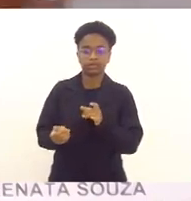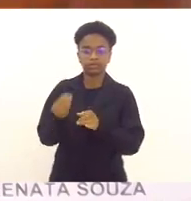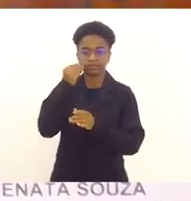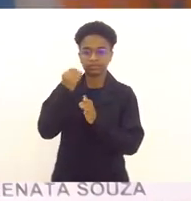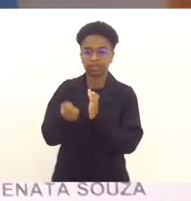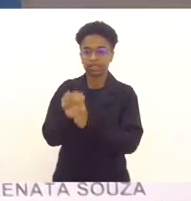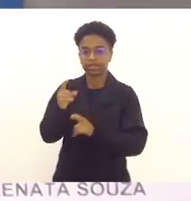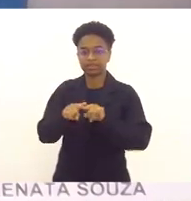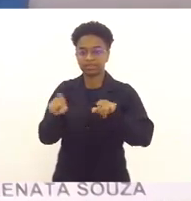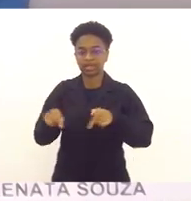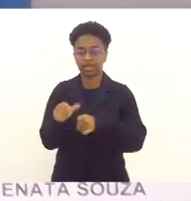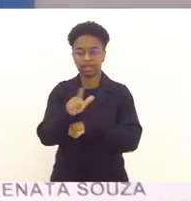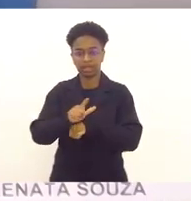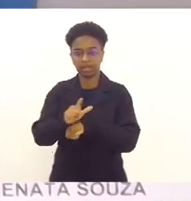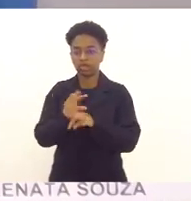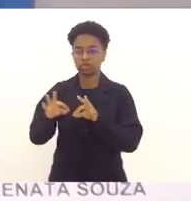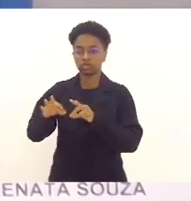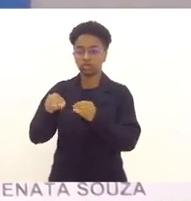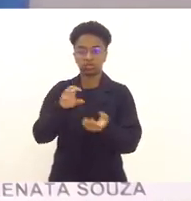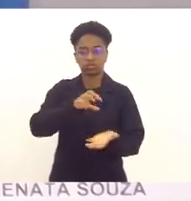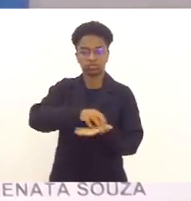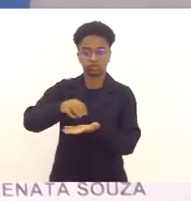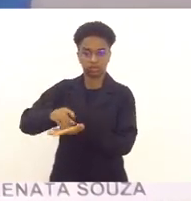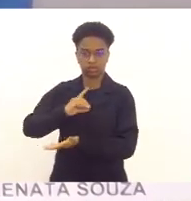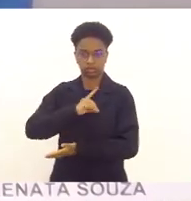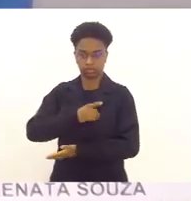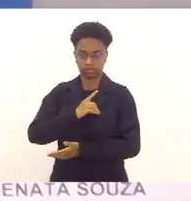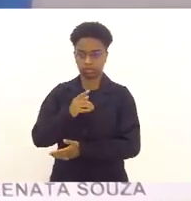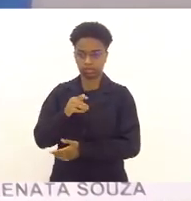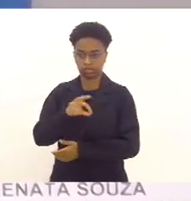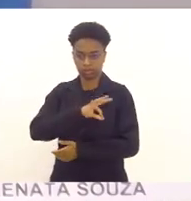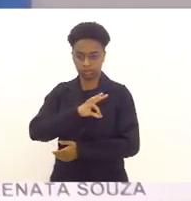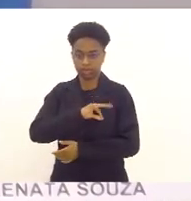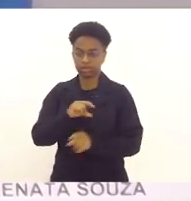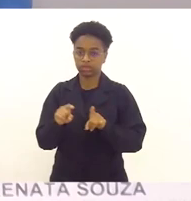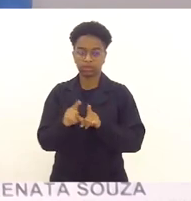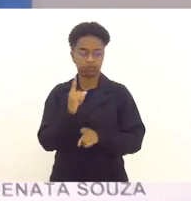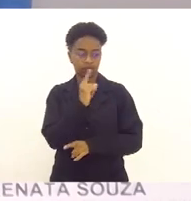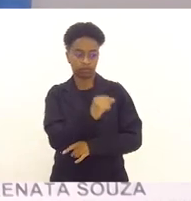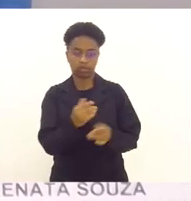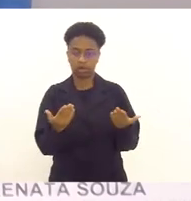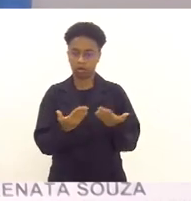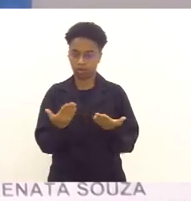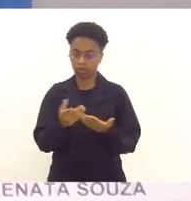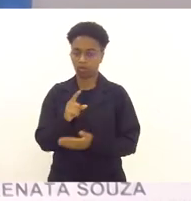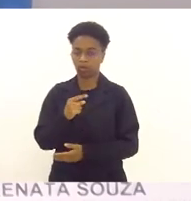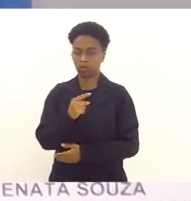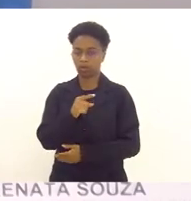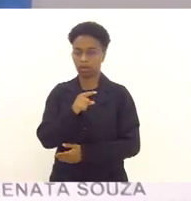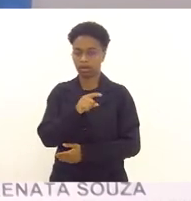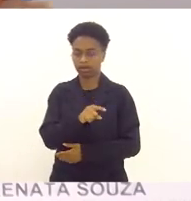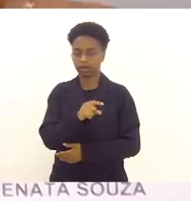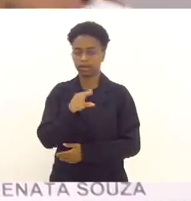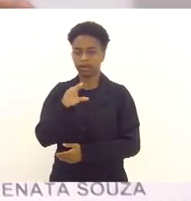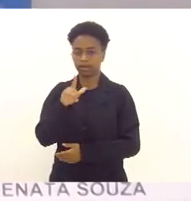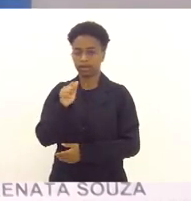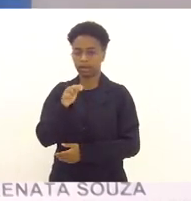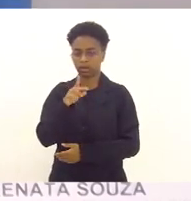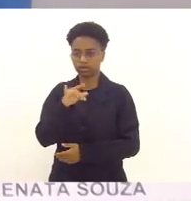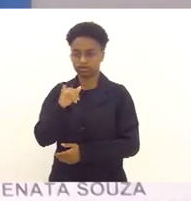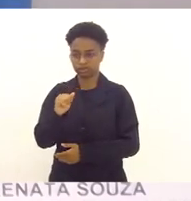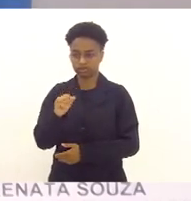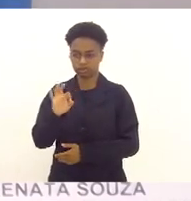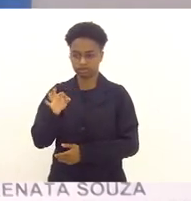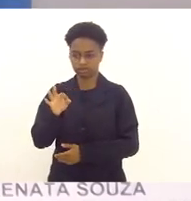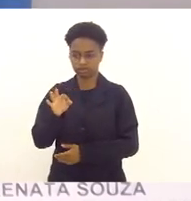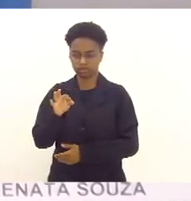uma sala lilás em todos os batalhões saiu aqui correndo agora nossa querida é Cláudia foi